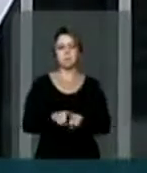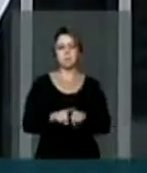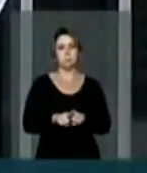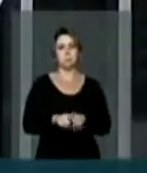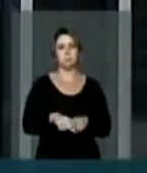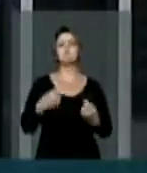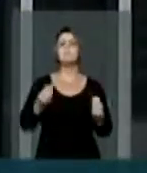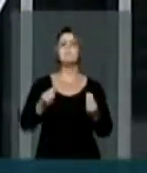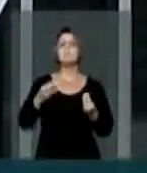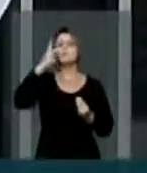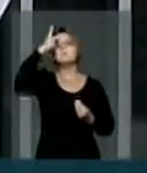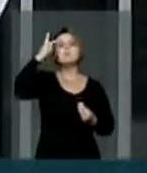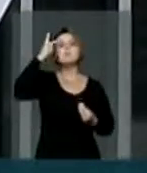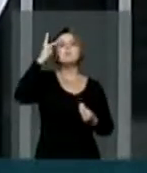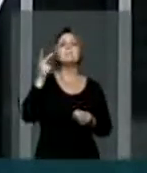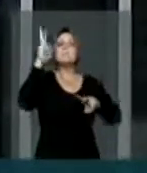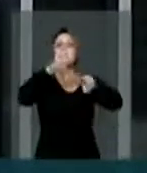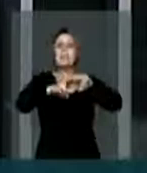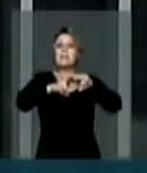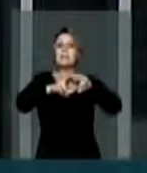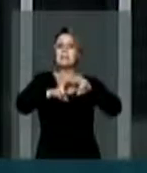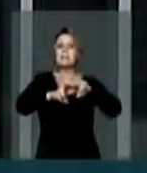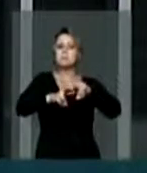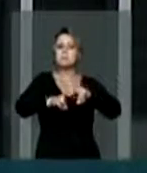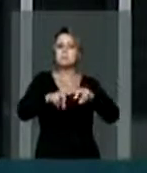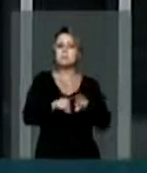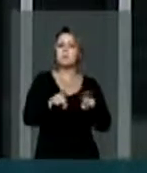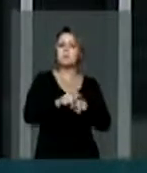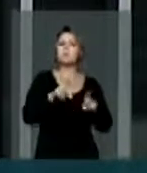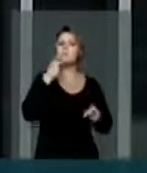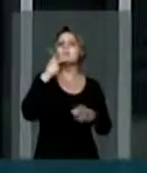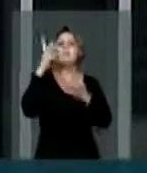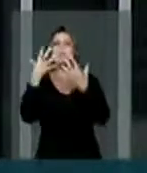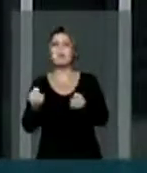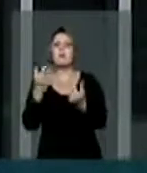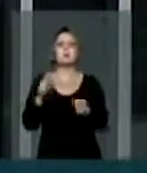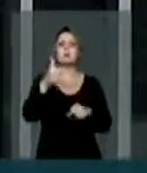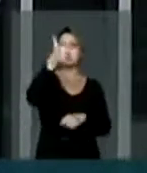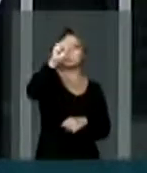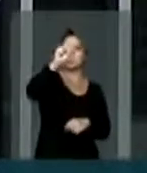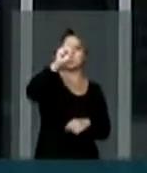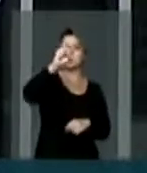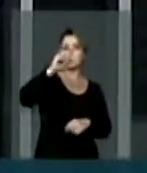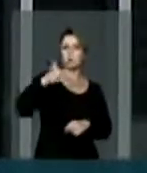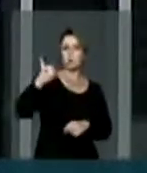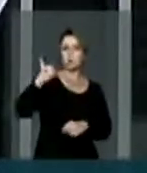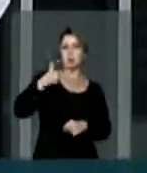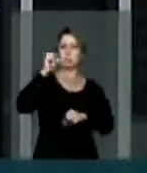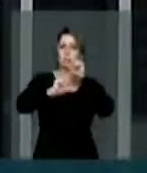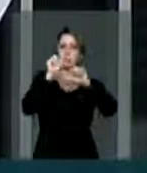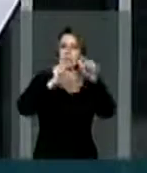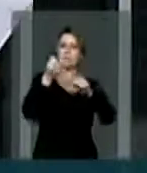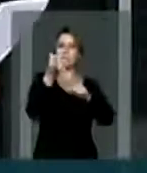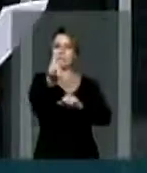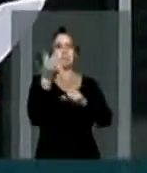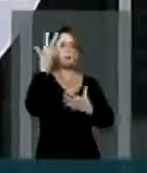menoridade penal de 18 para 16 foi um erro grosseiro e injustificável. Como já dito,